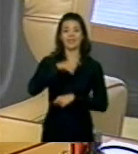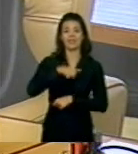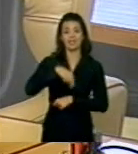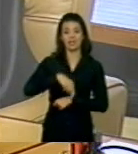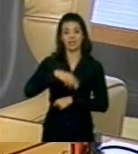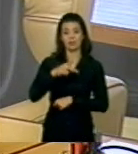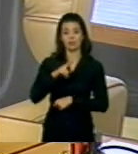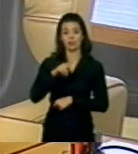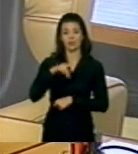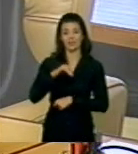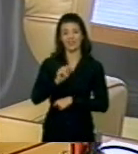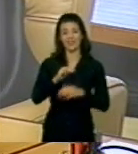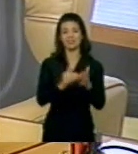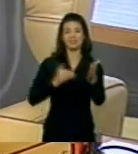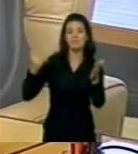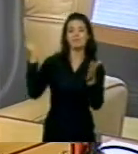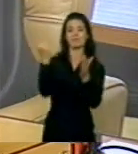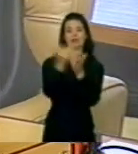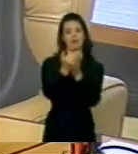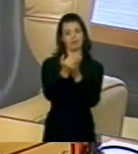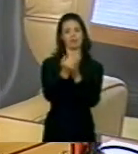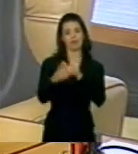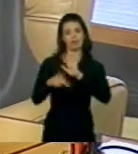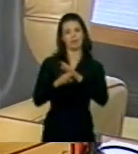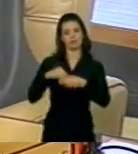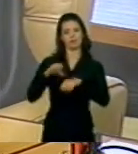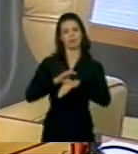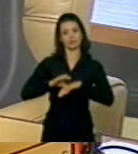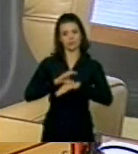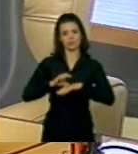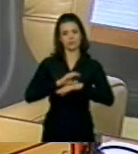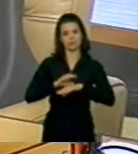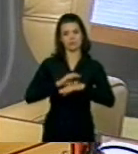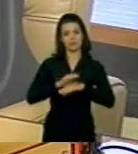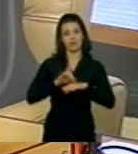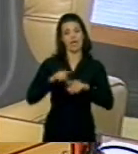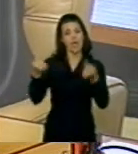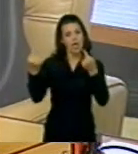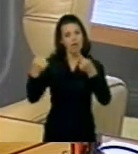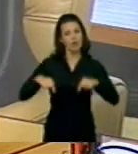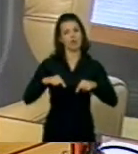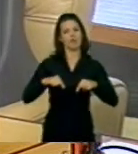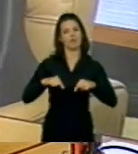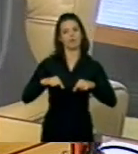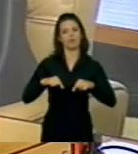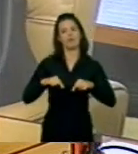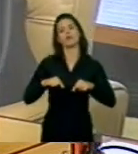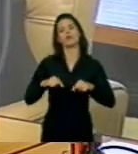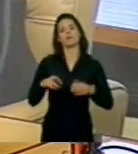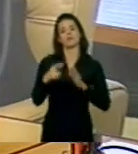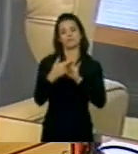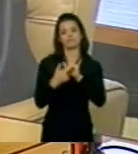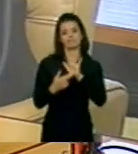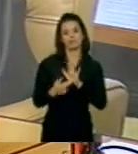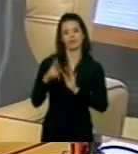limites da própria normatividade que lhe é dada pela Constituição. É uma ofensa ao postulado republicano e é